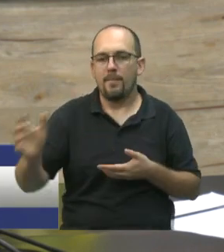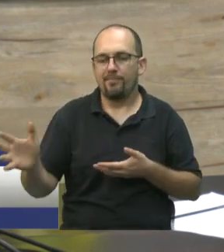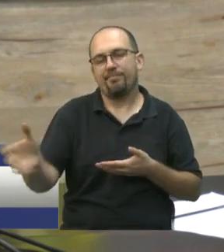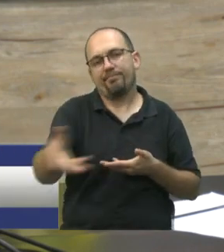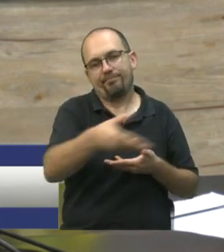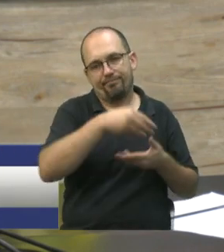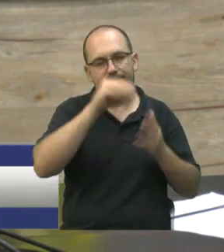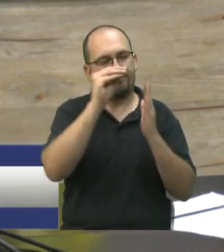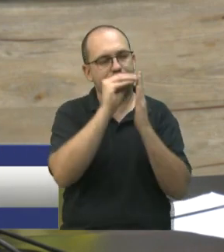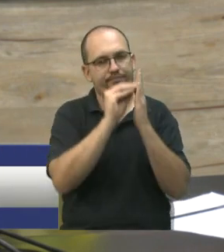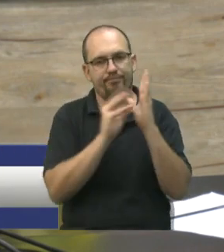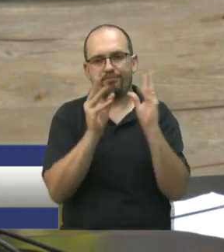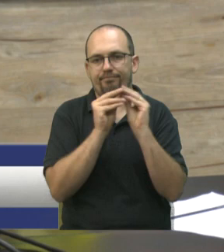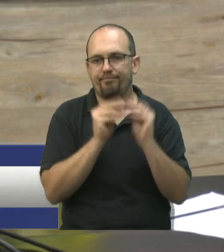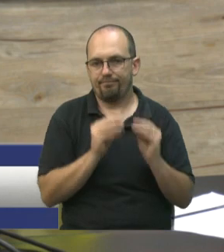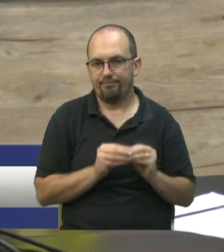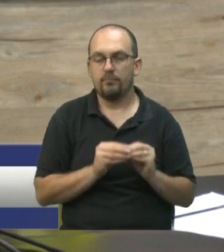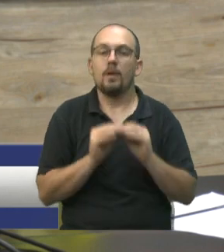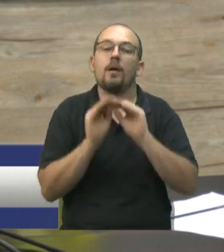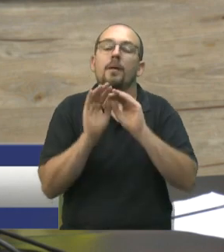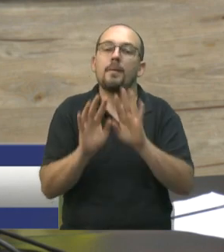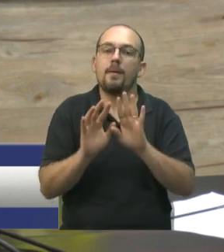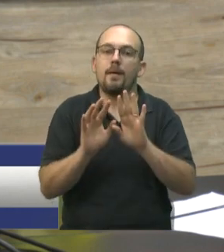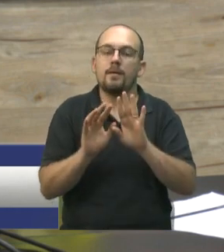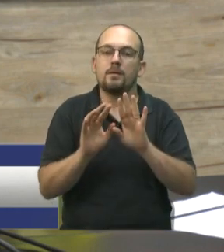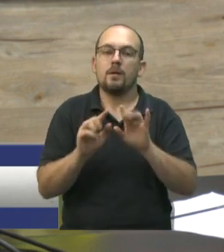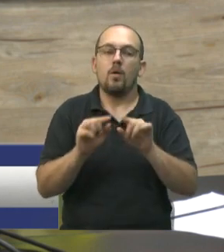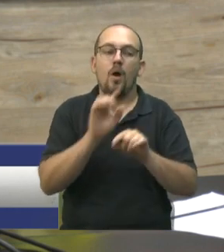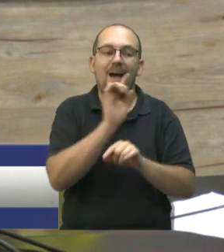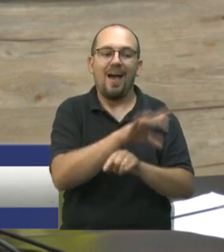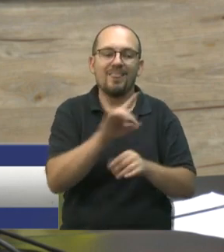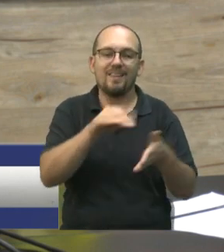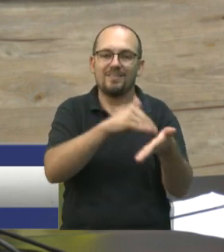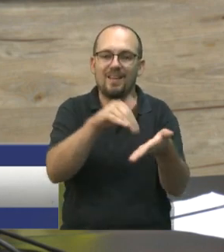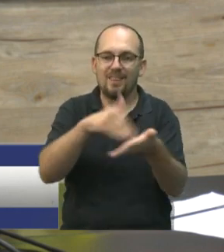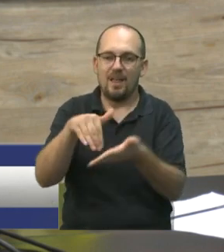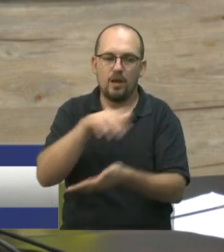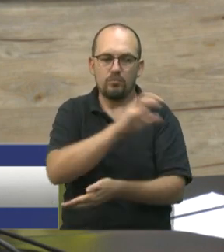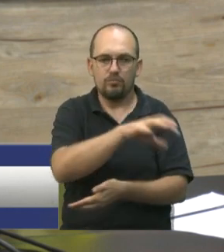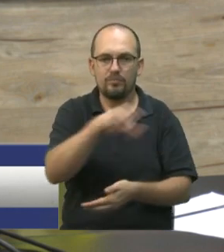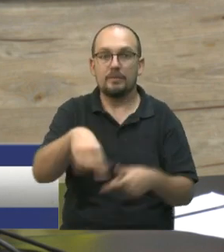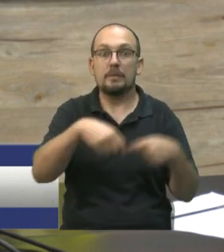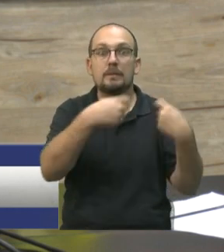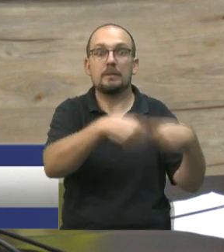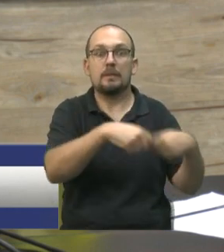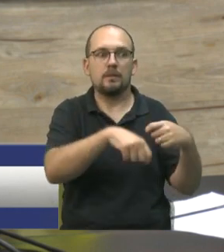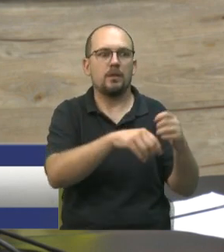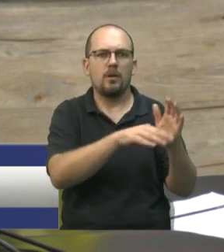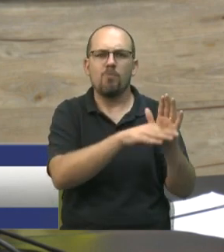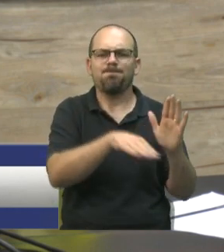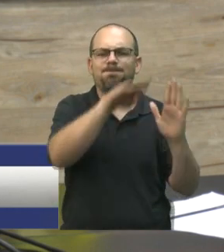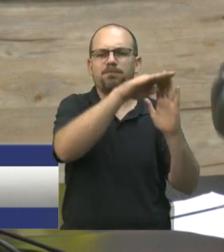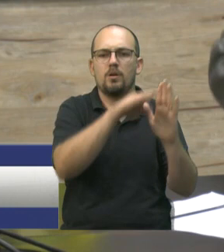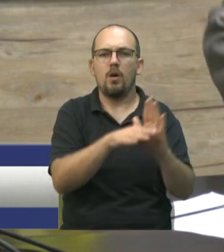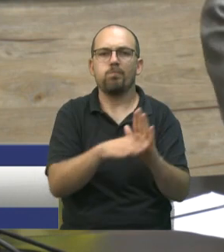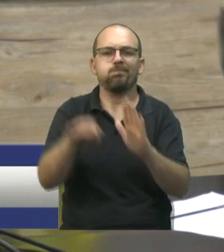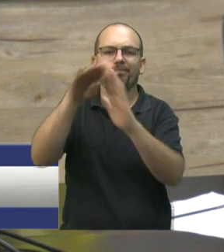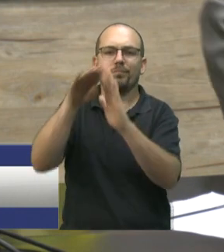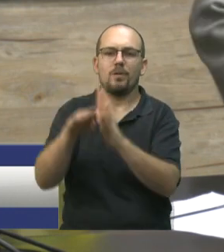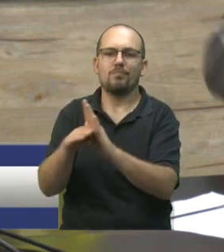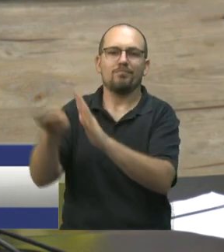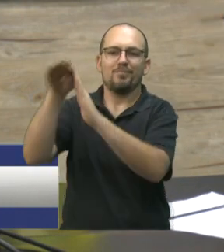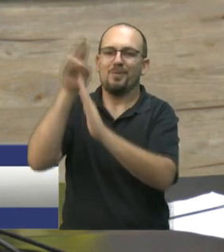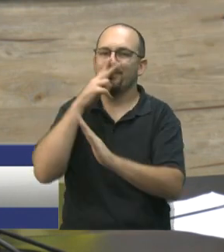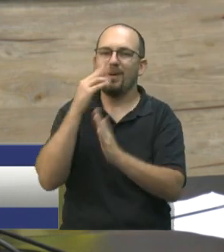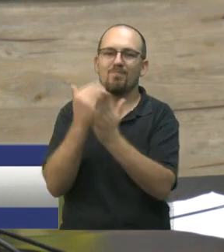uma premissa. A necessidade de todas as pastas dava um valor superior a esses